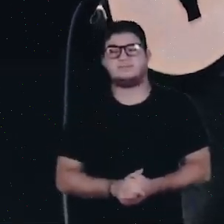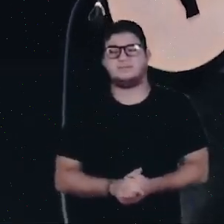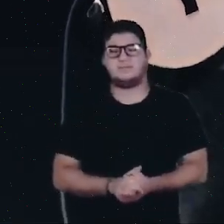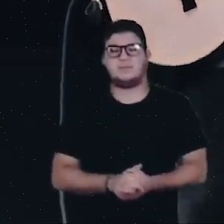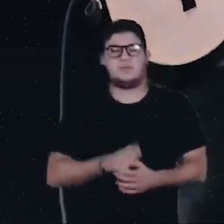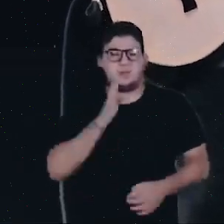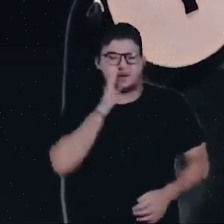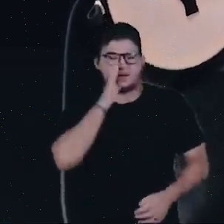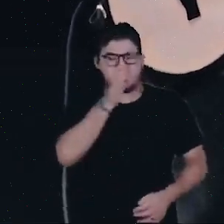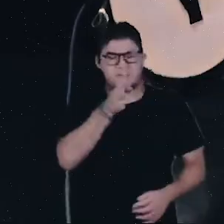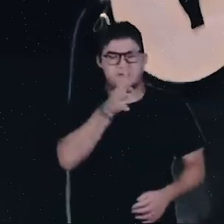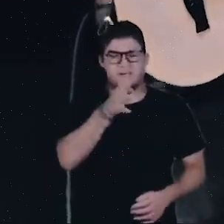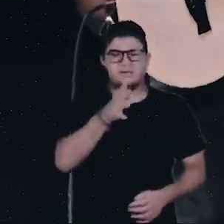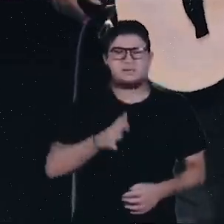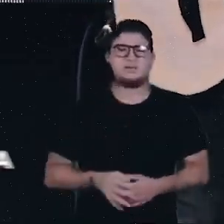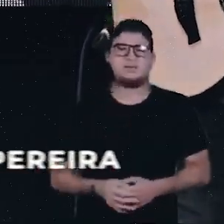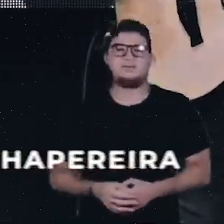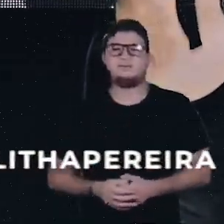que vai te rejeitar.